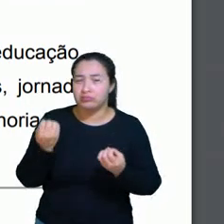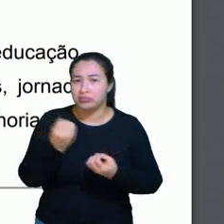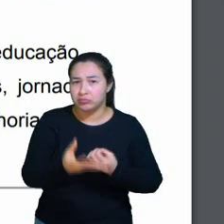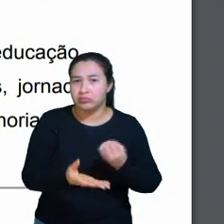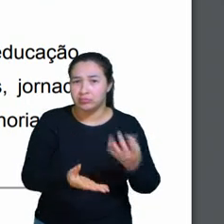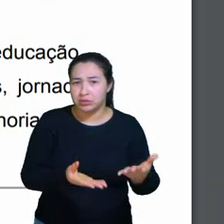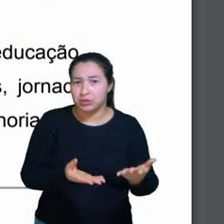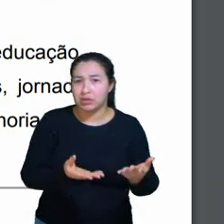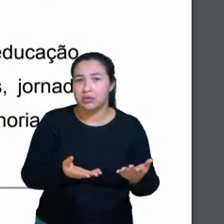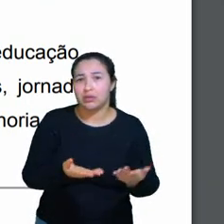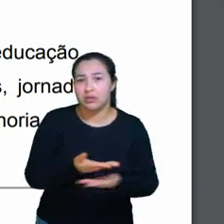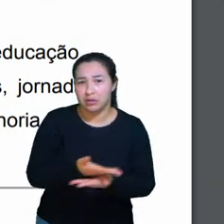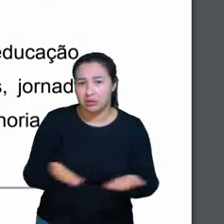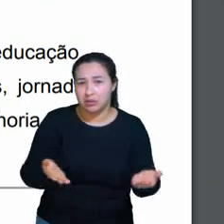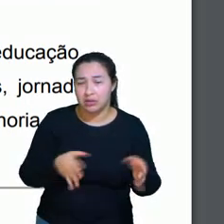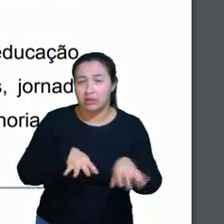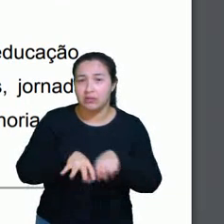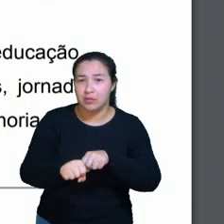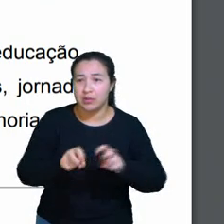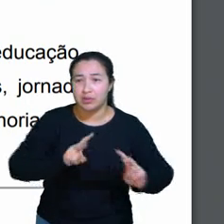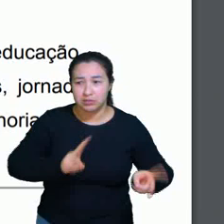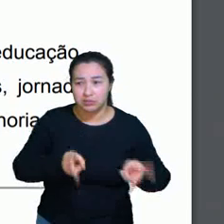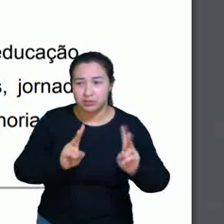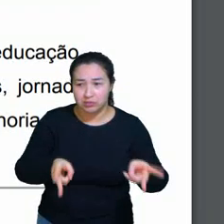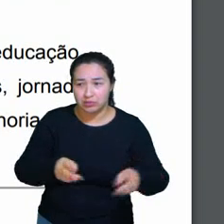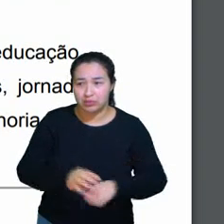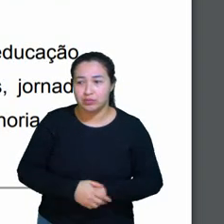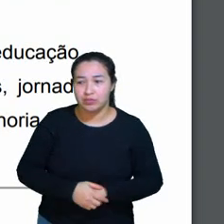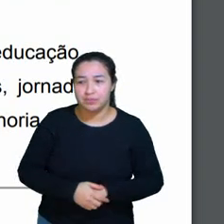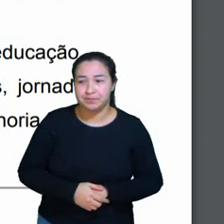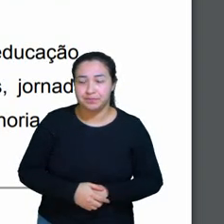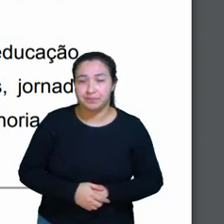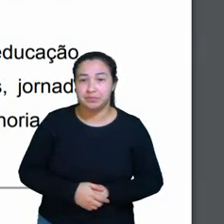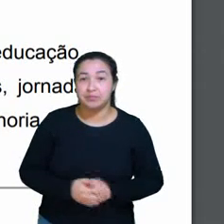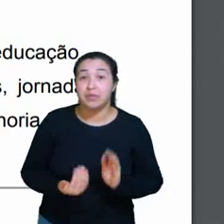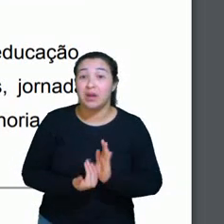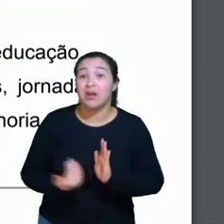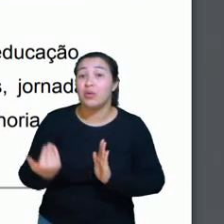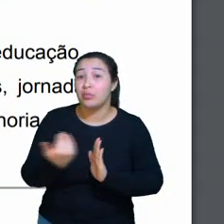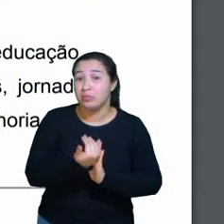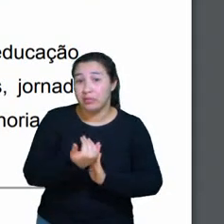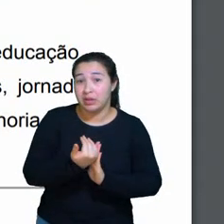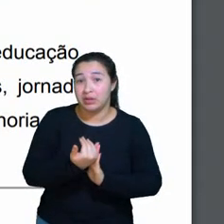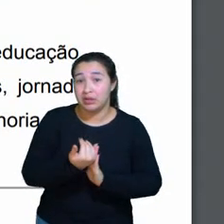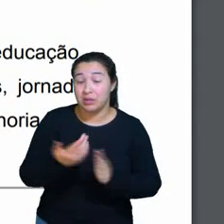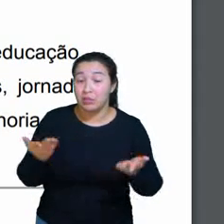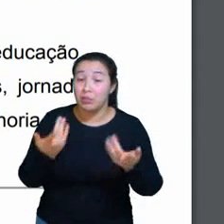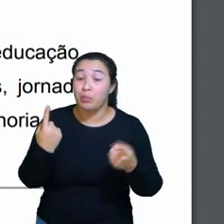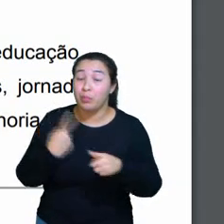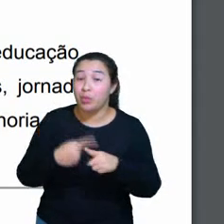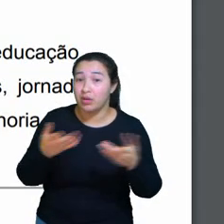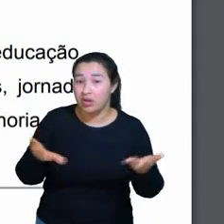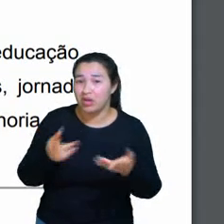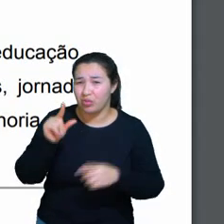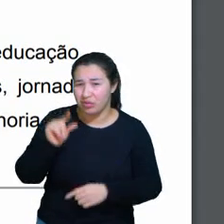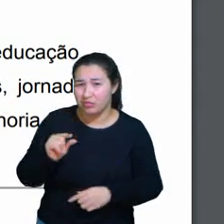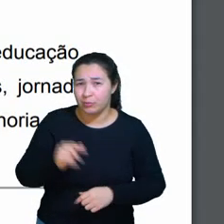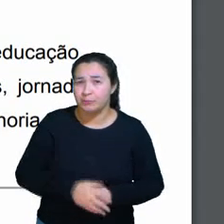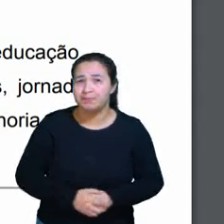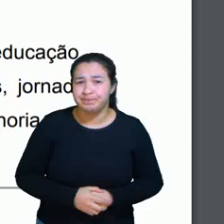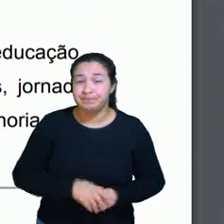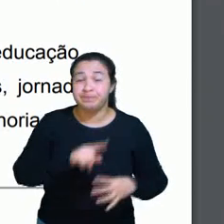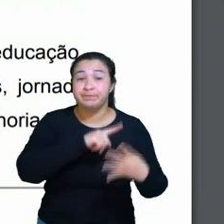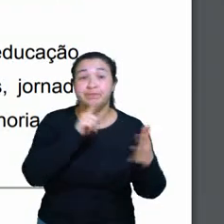e continuada um percentual Claro maior do que temos no momento eh cinco eh propor